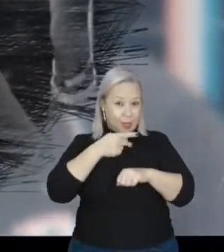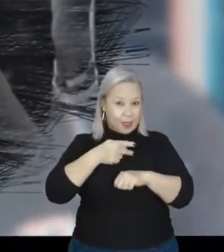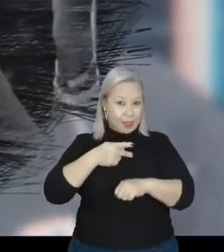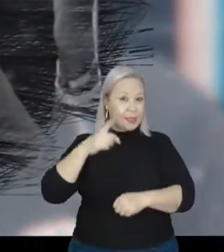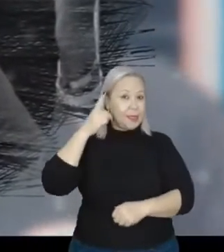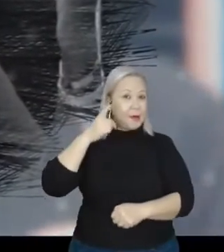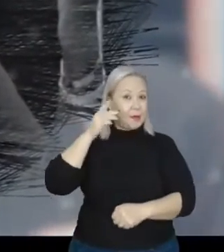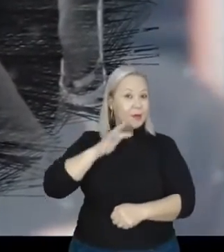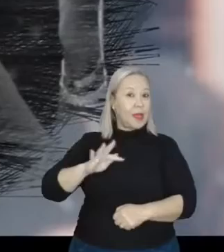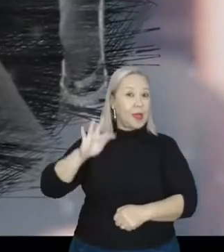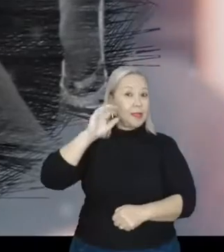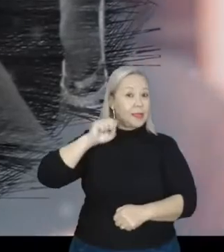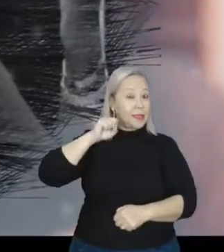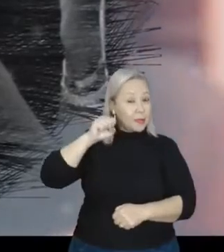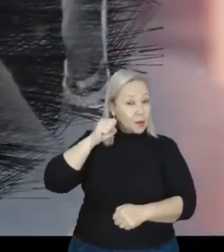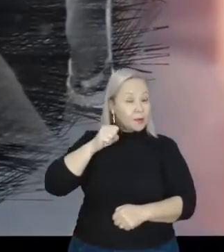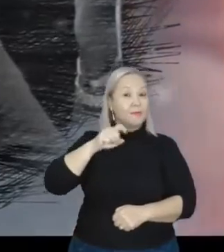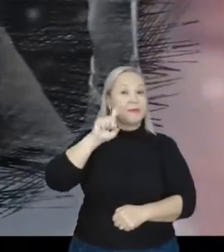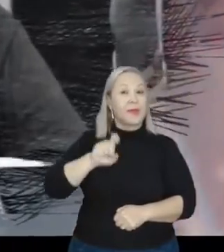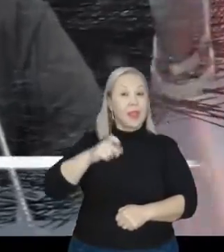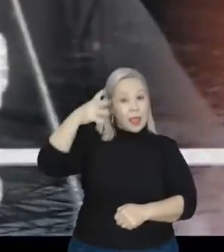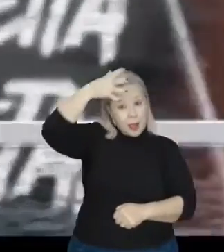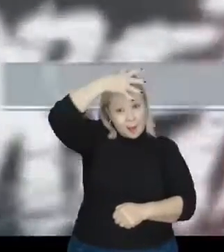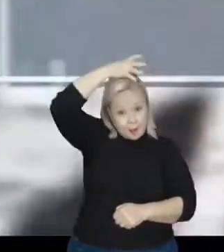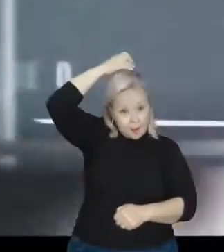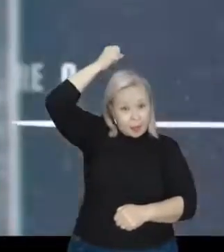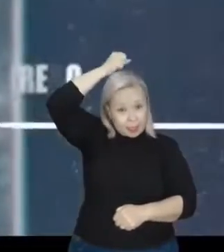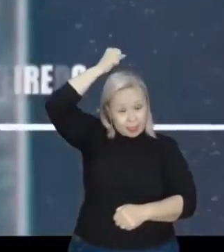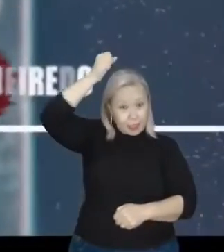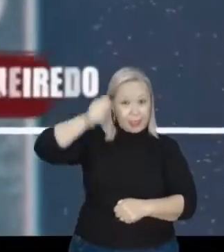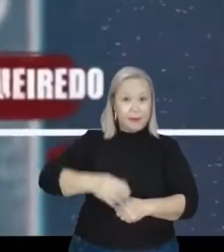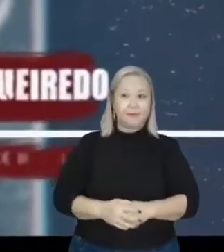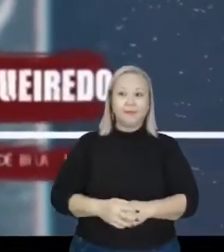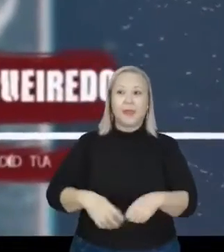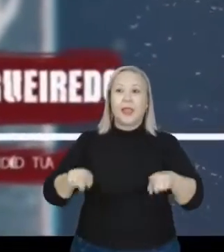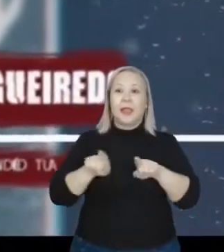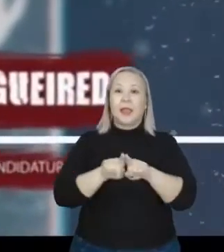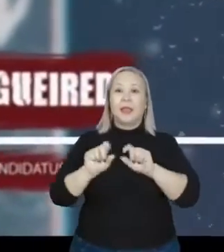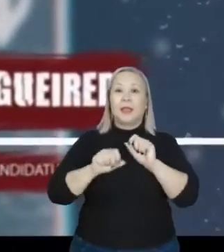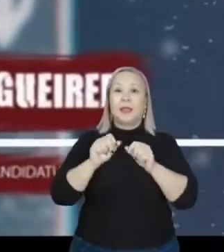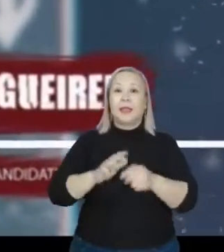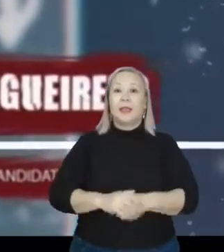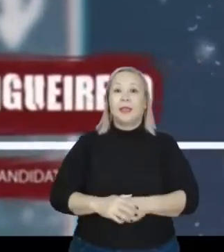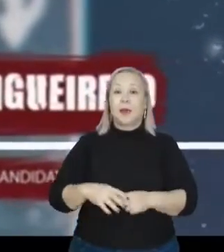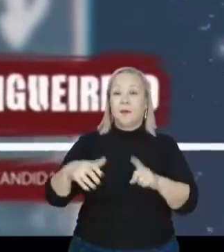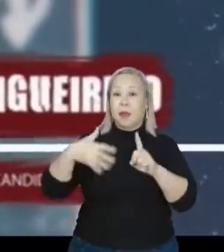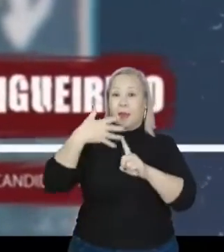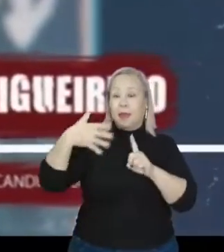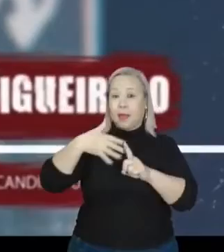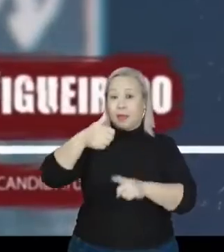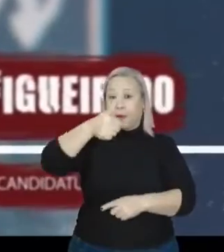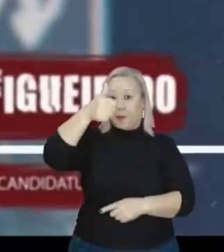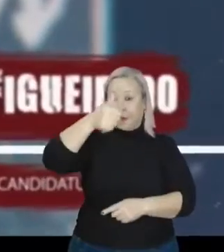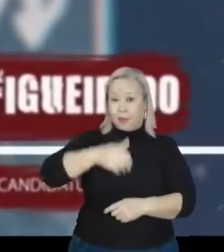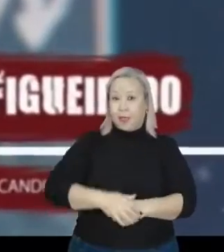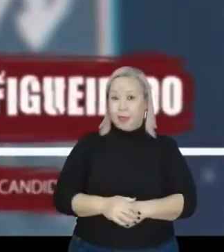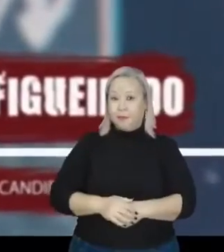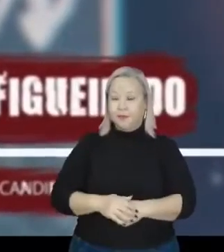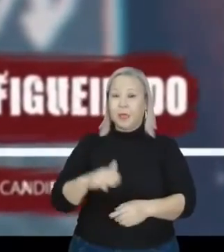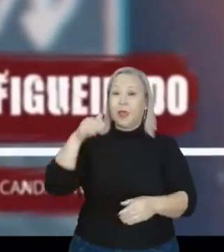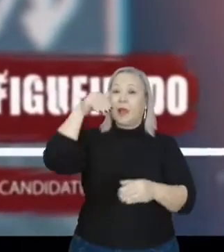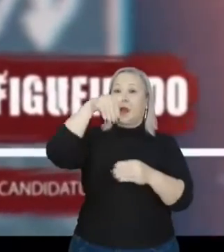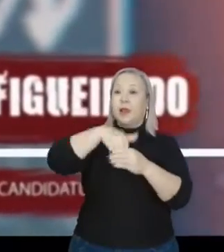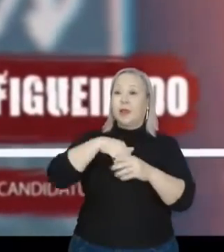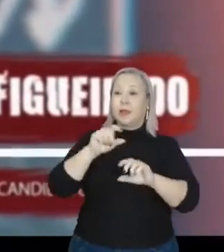Silva. Também é do PT a primeira candidatura lésbica assumida. Virgínia Figueiredo se candidatou a um cargo eletivo no Rio de